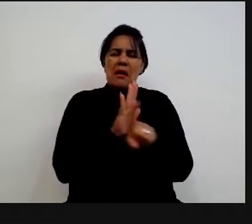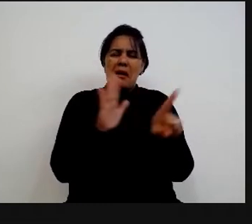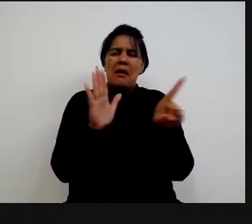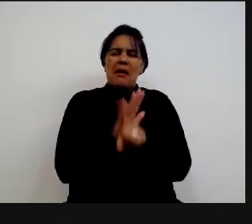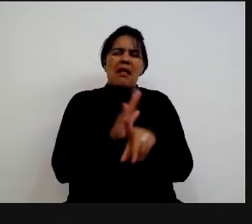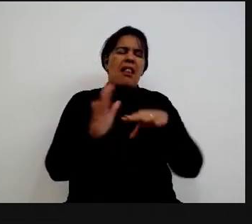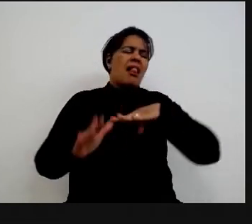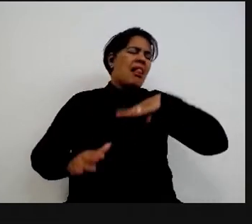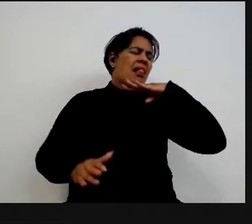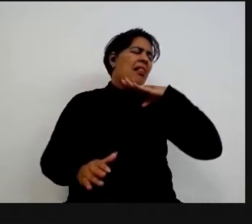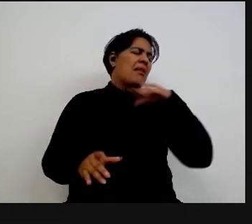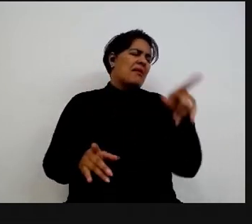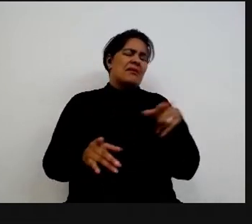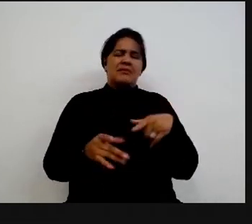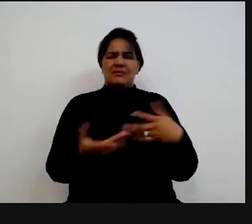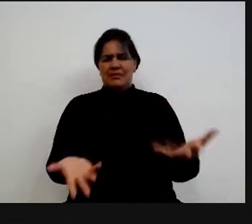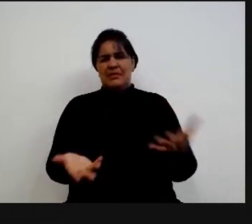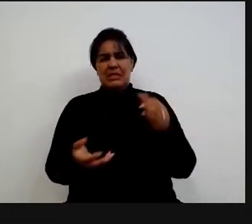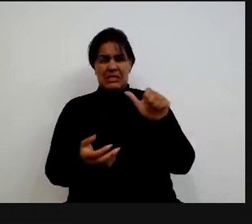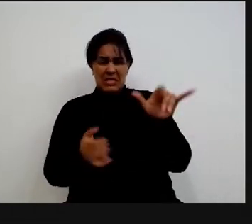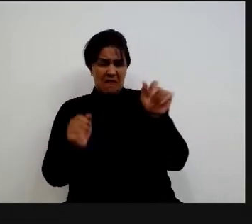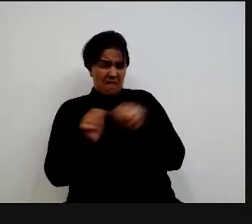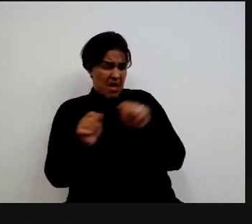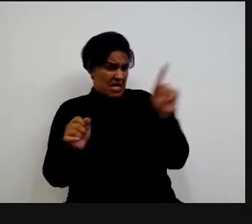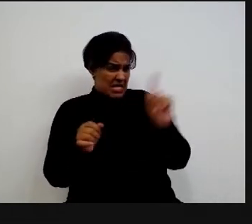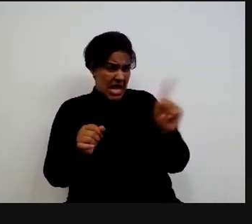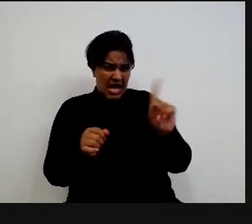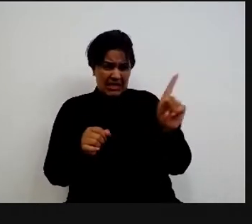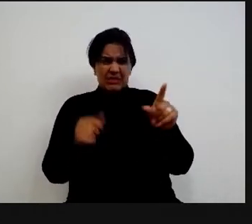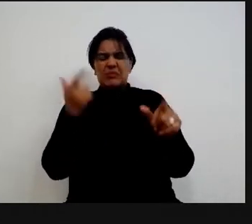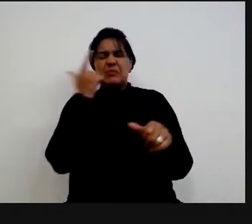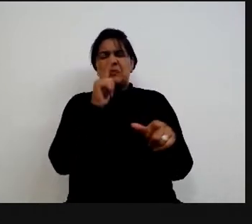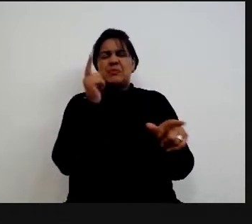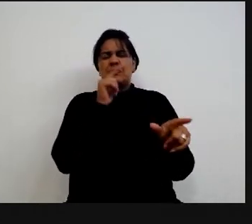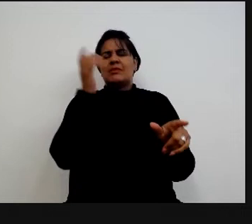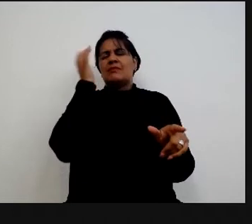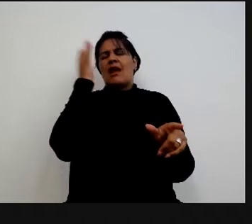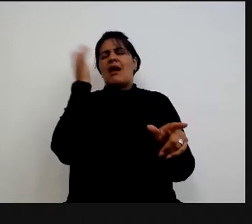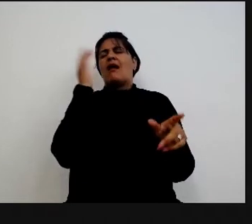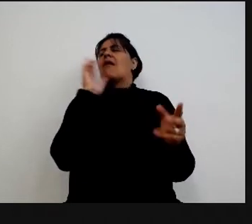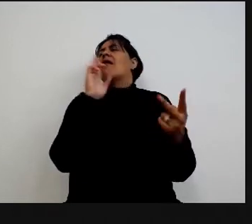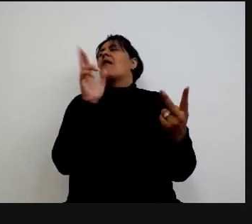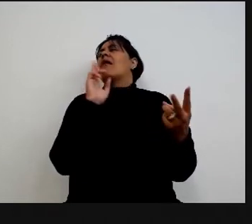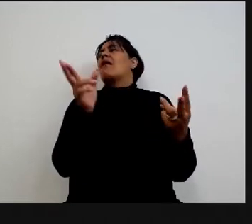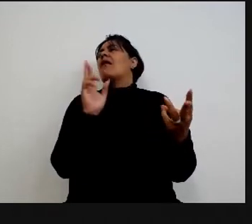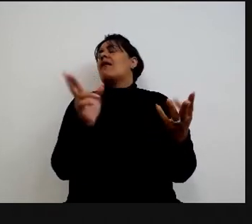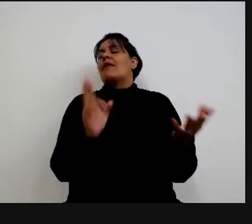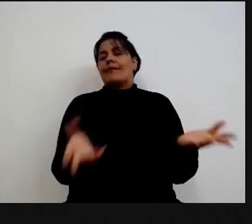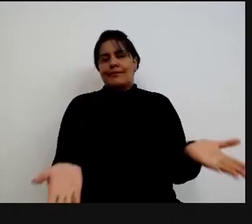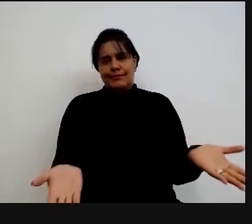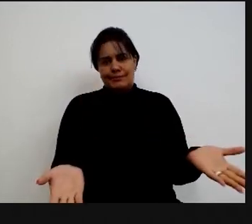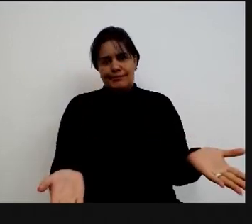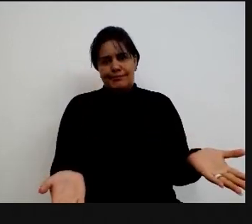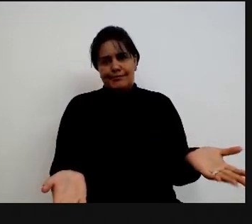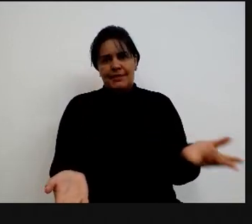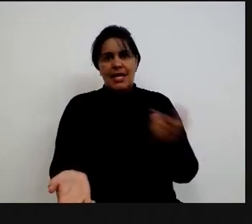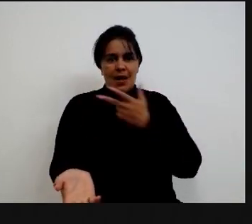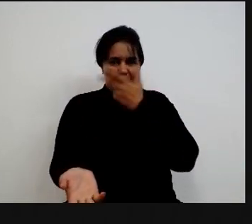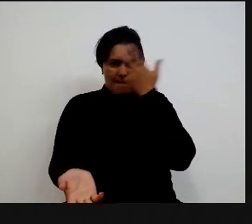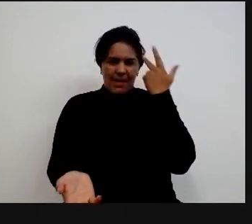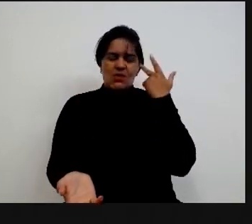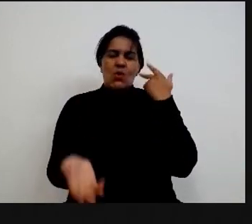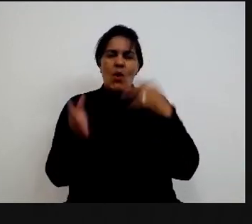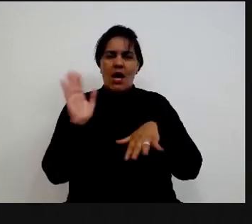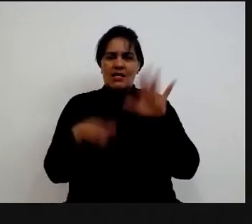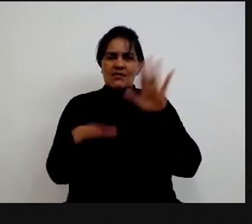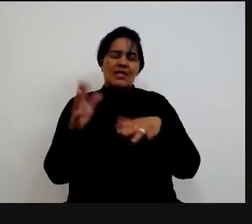que, se ele não fez o curso, ele consegue responder. Né? Vocês podem testar isso, né? A pessoa que quer o certificado, ela